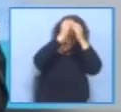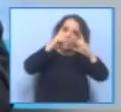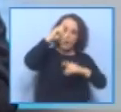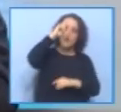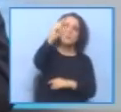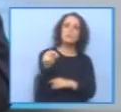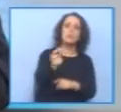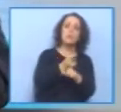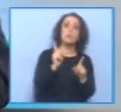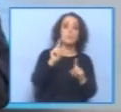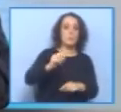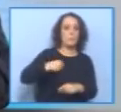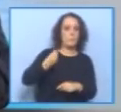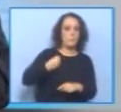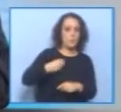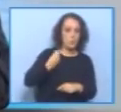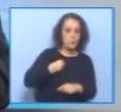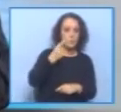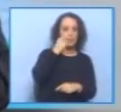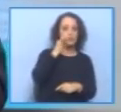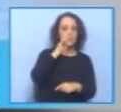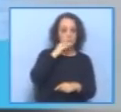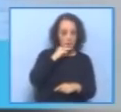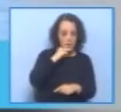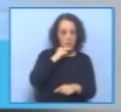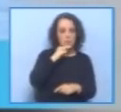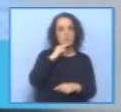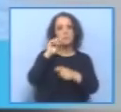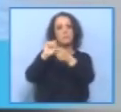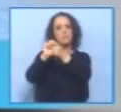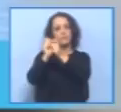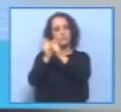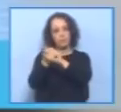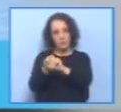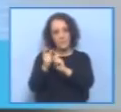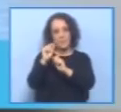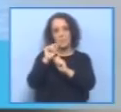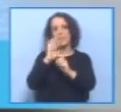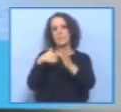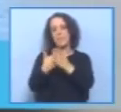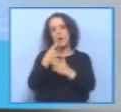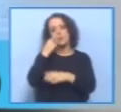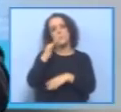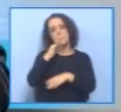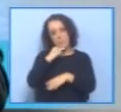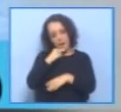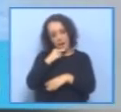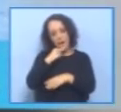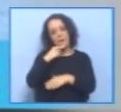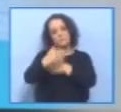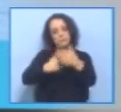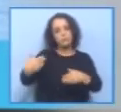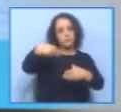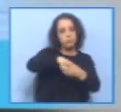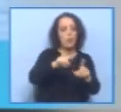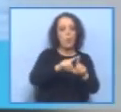a preocupação também na evangelização dos pais, de pôr os pais também em processo, não abandonar os filhos,